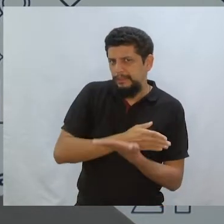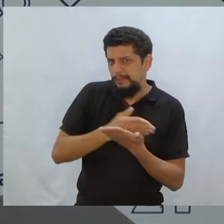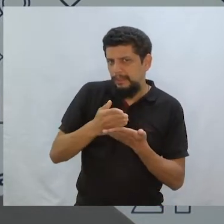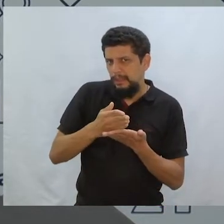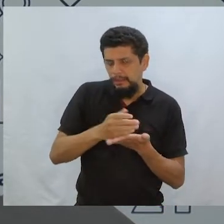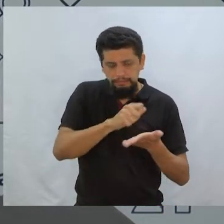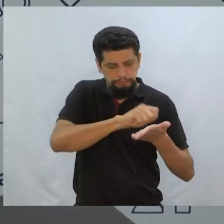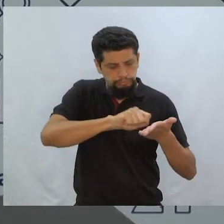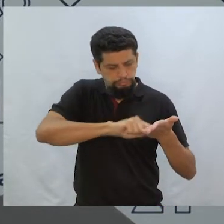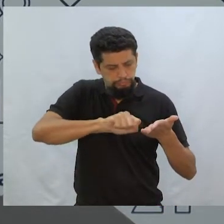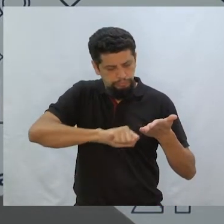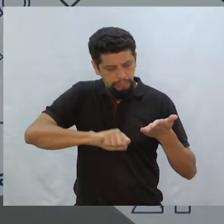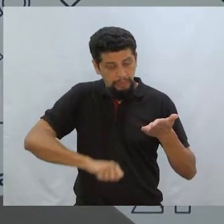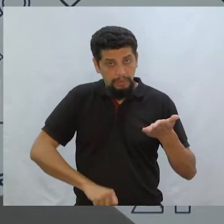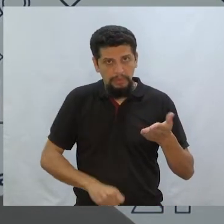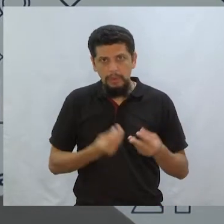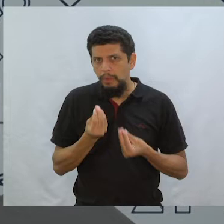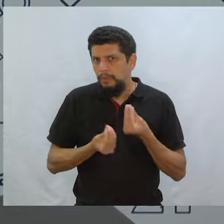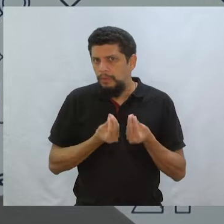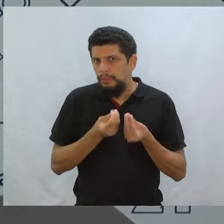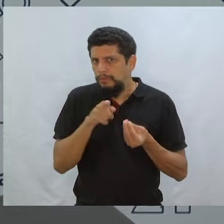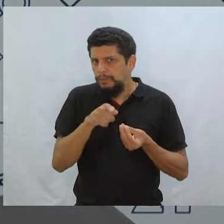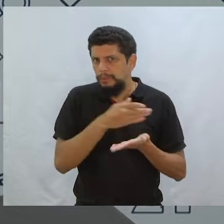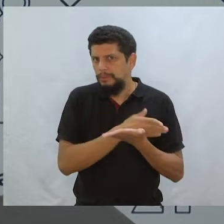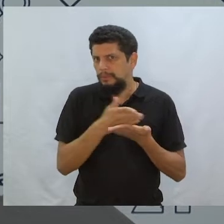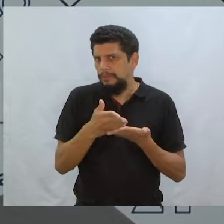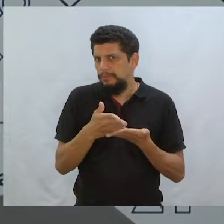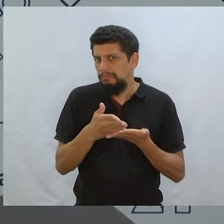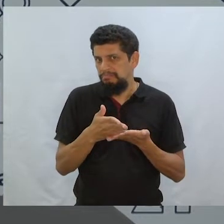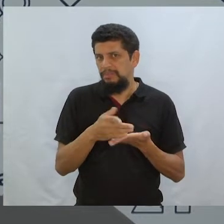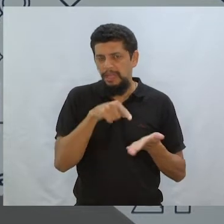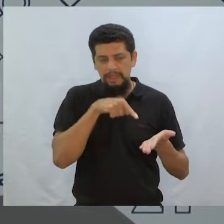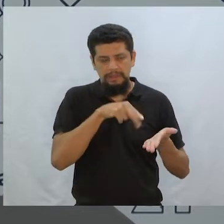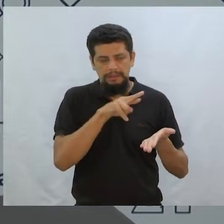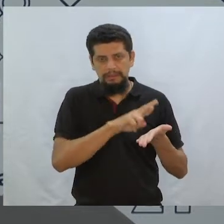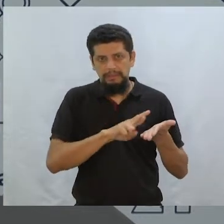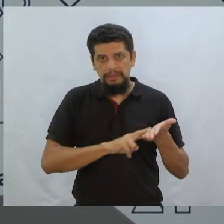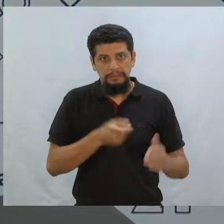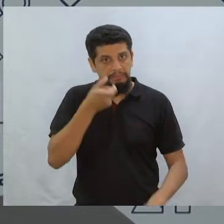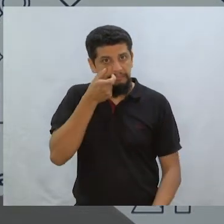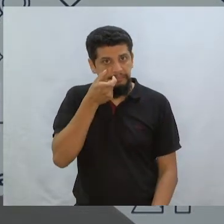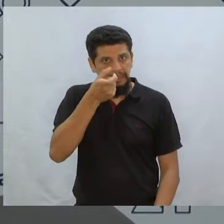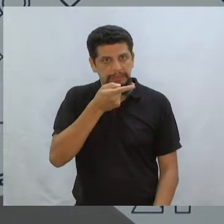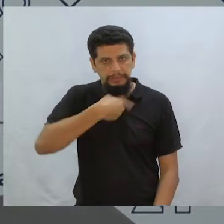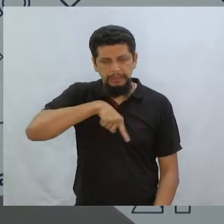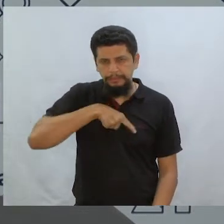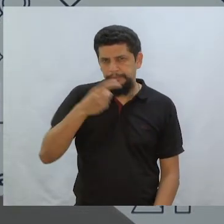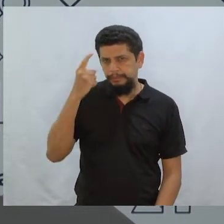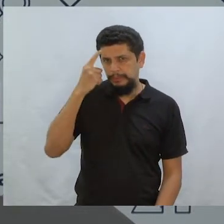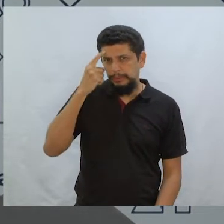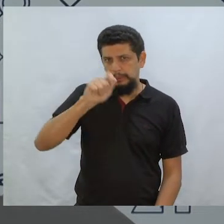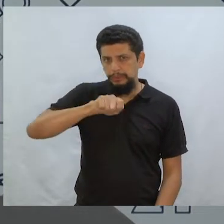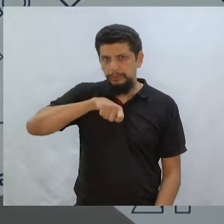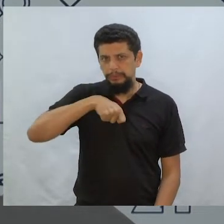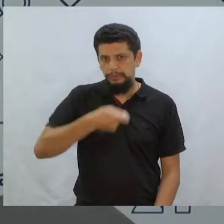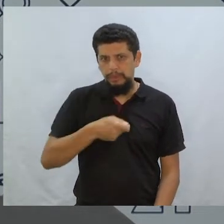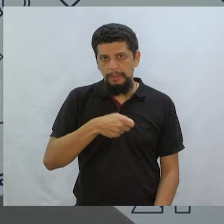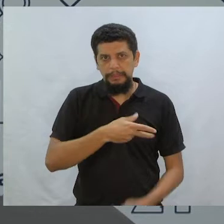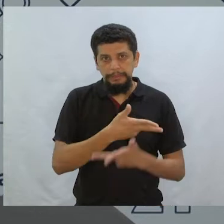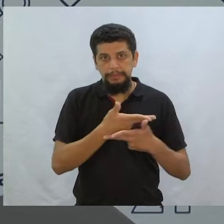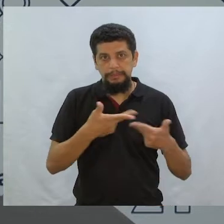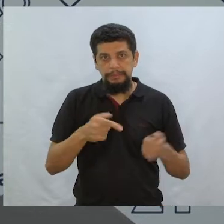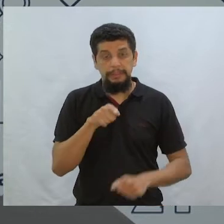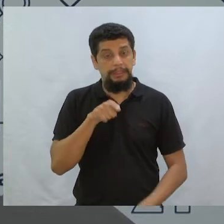começar né a redação Como que você começaria essa redação é interessante a gente pensar sobre